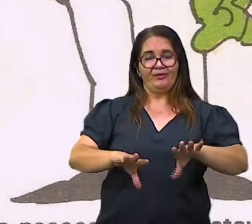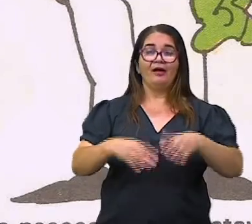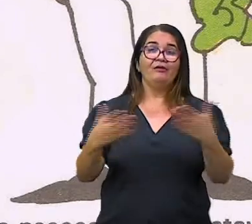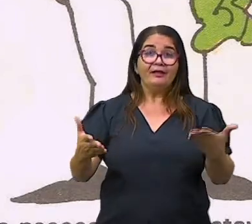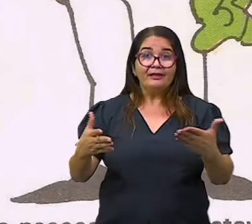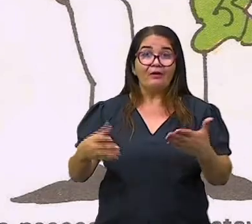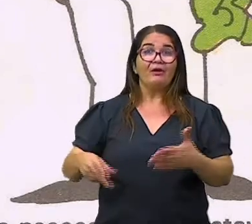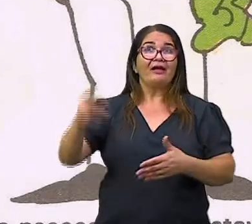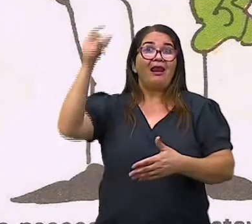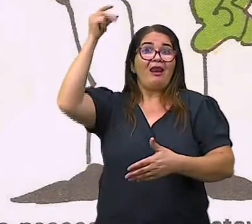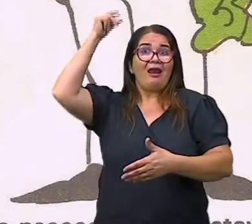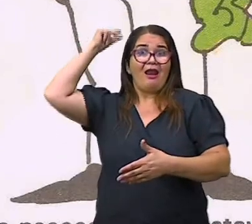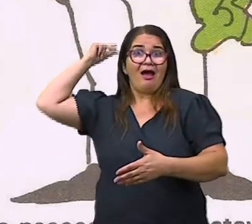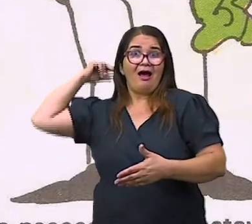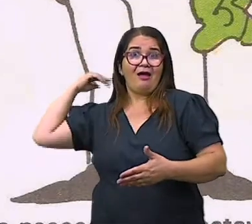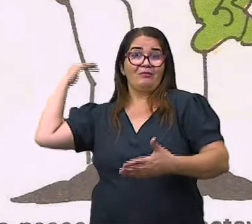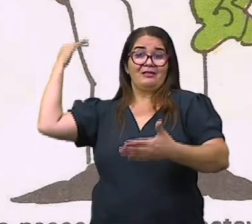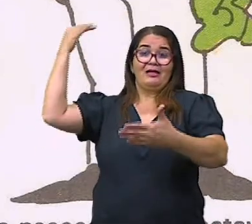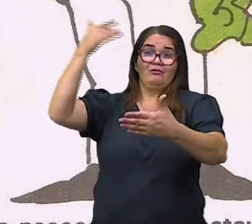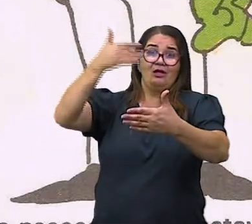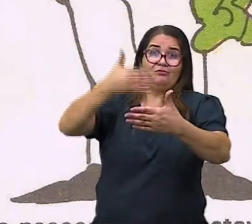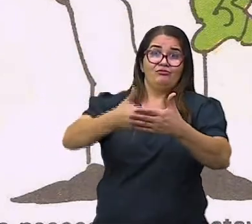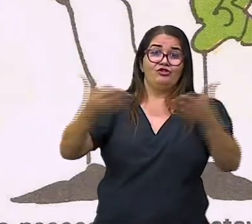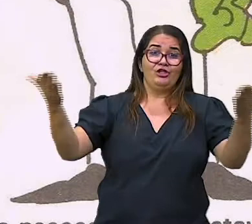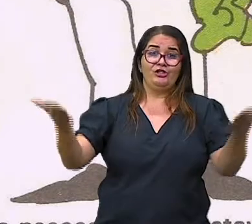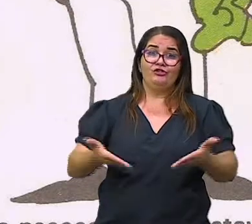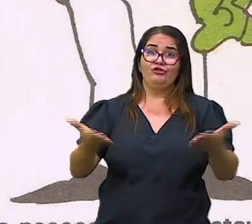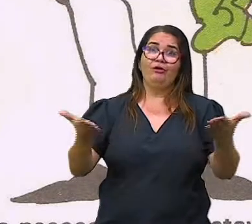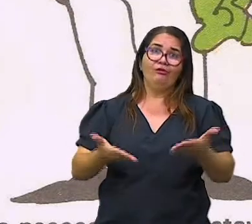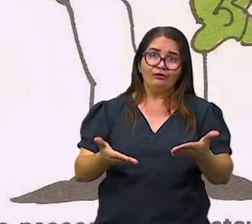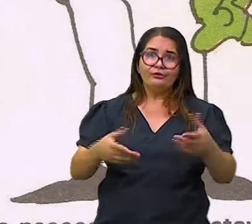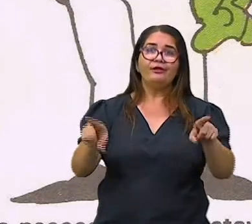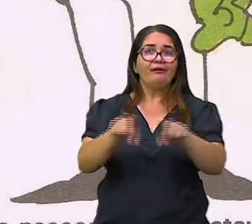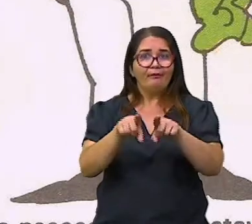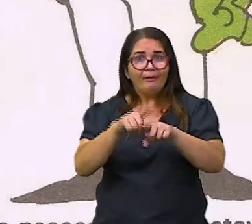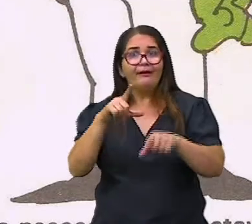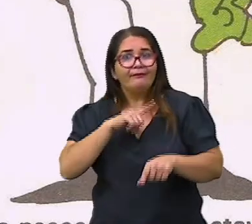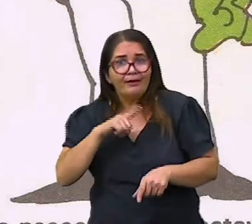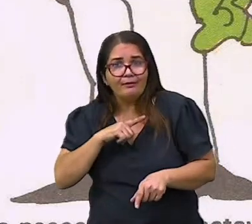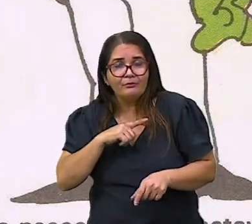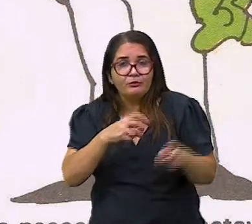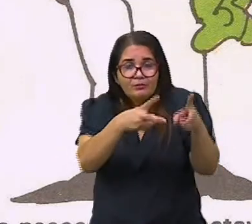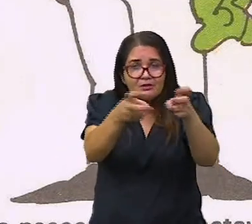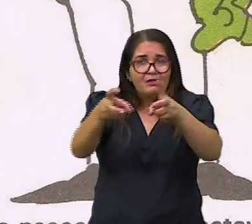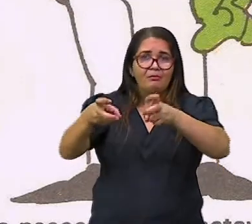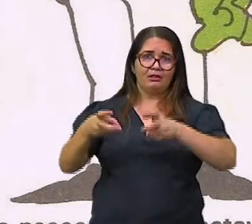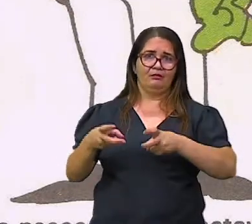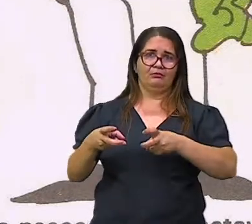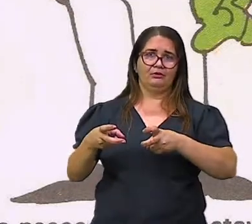fim. Isso estamos falando já no segundo